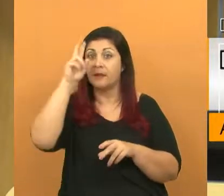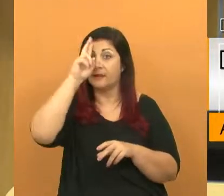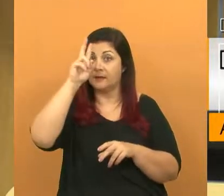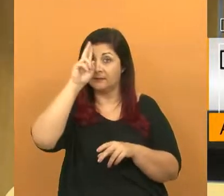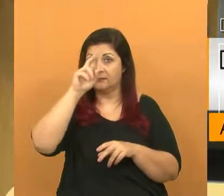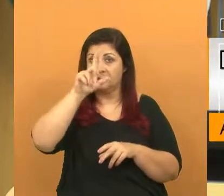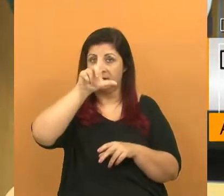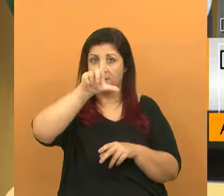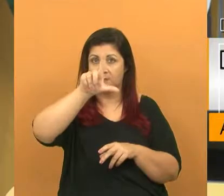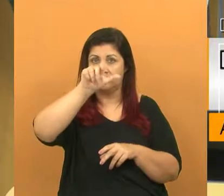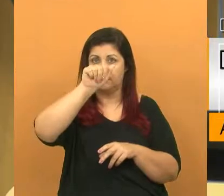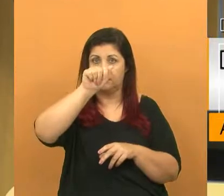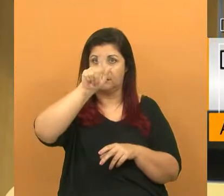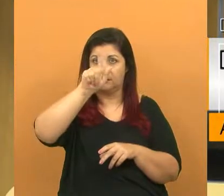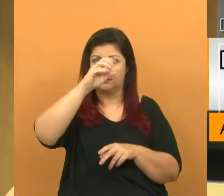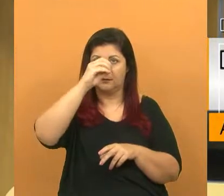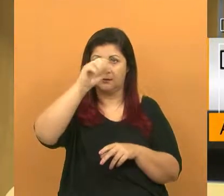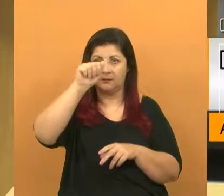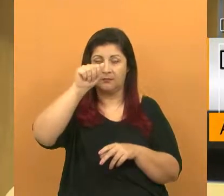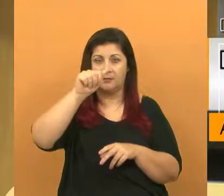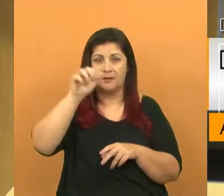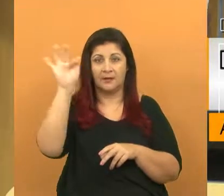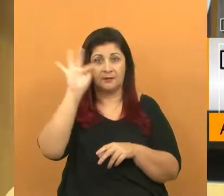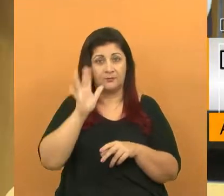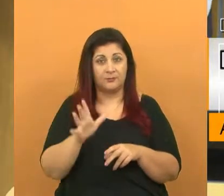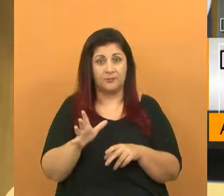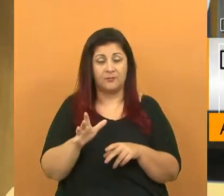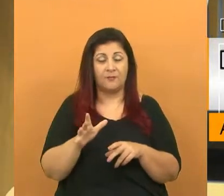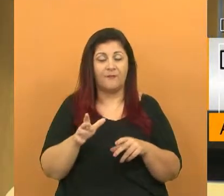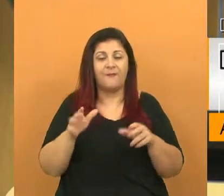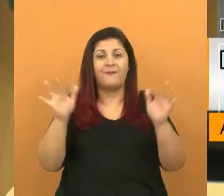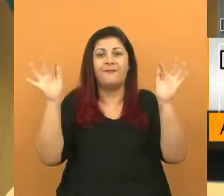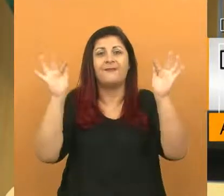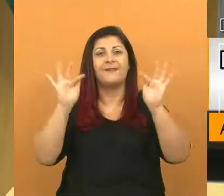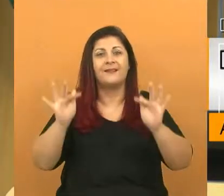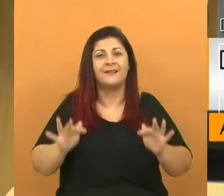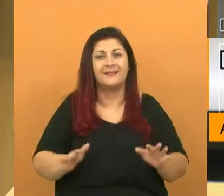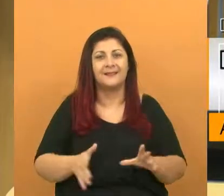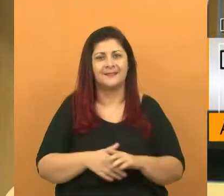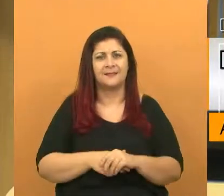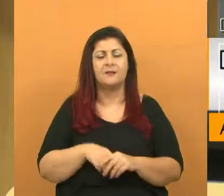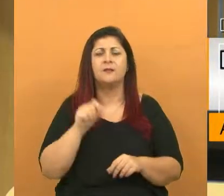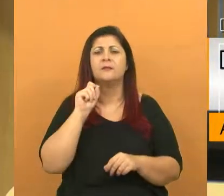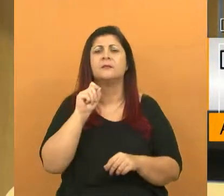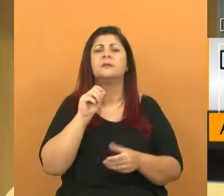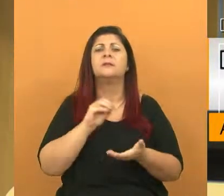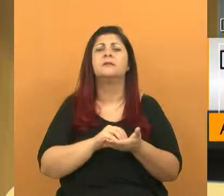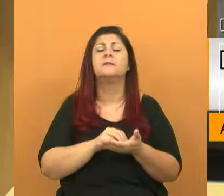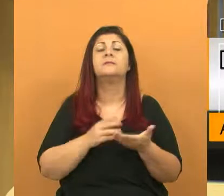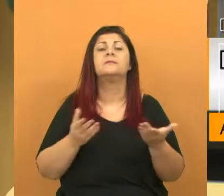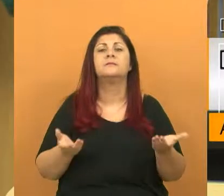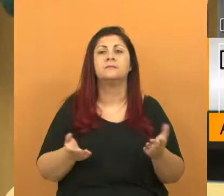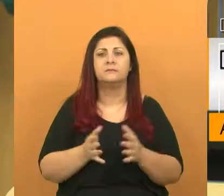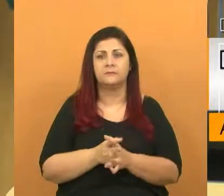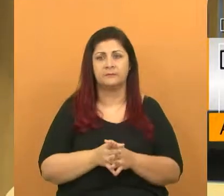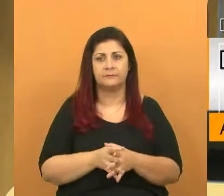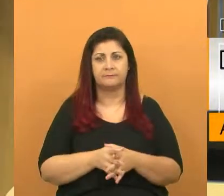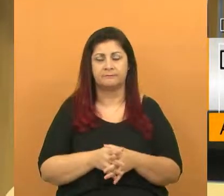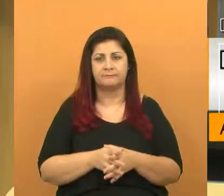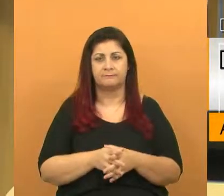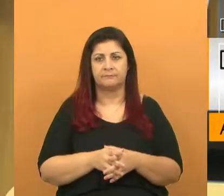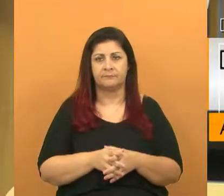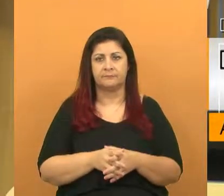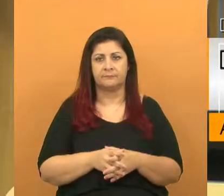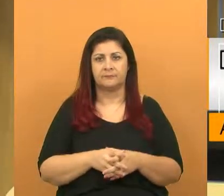ela vai terminar feliz porque que falta na gozo nosso vereador